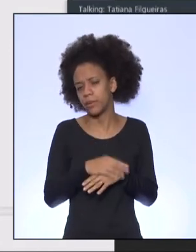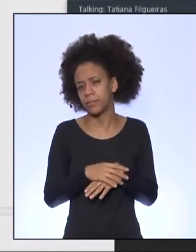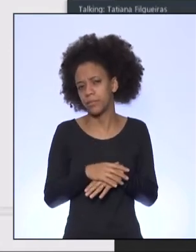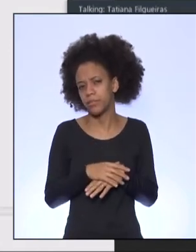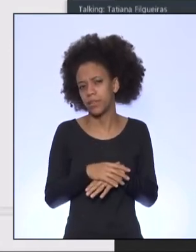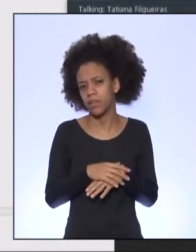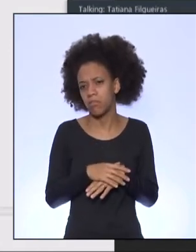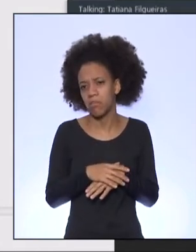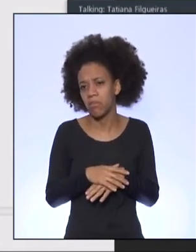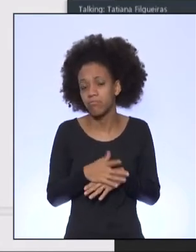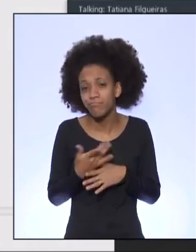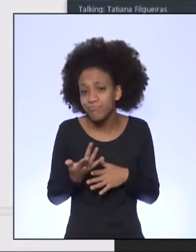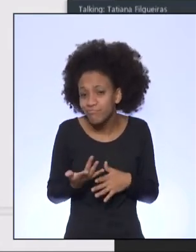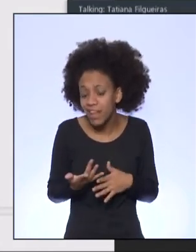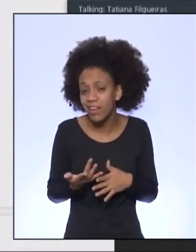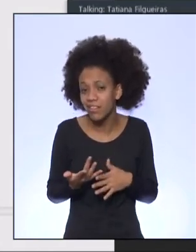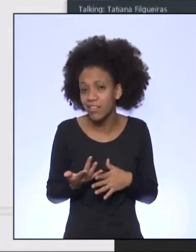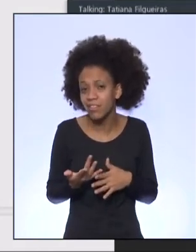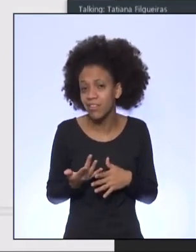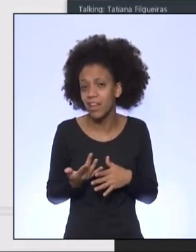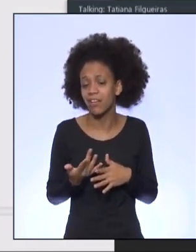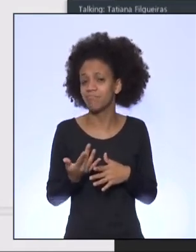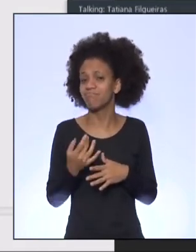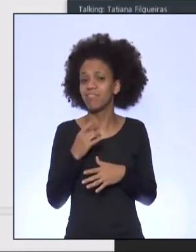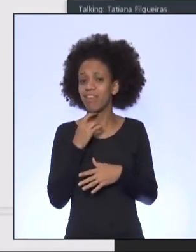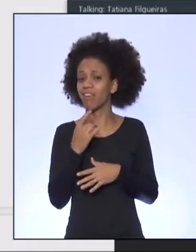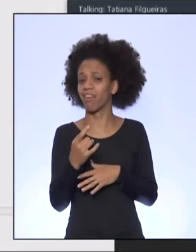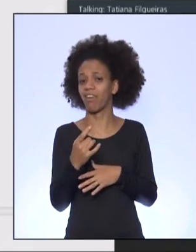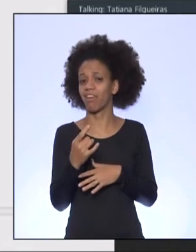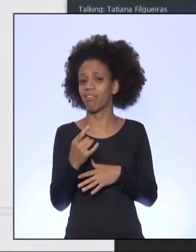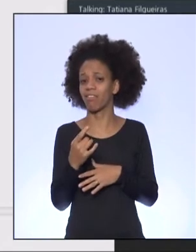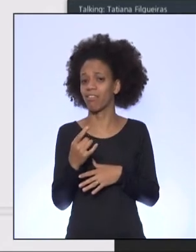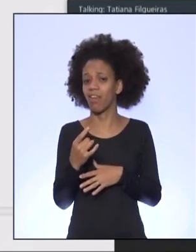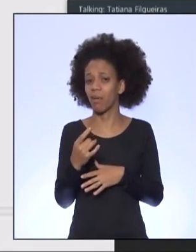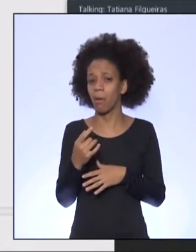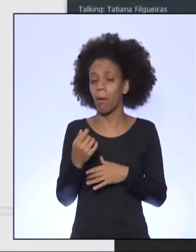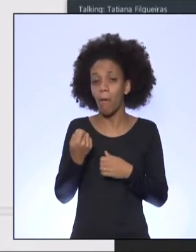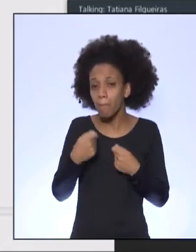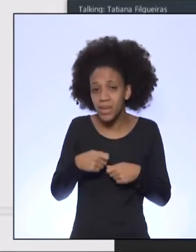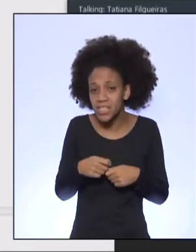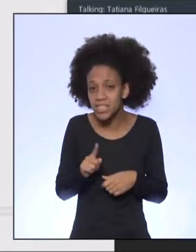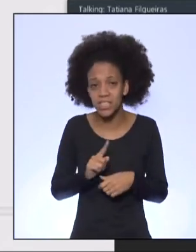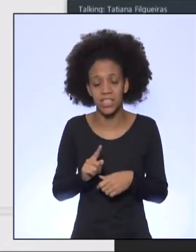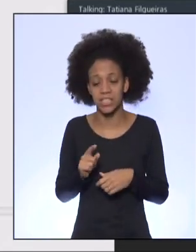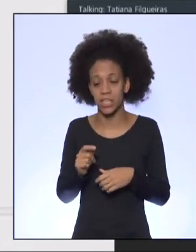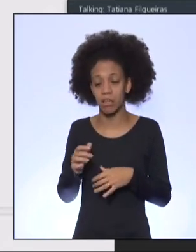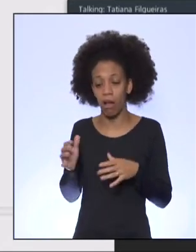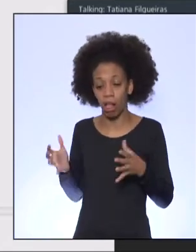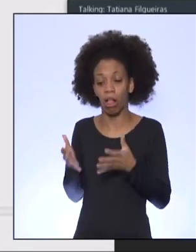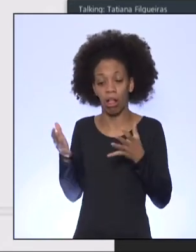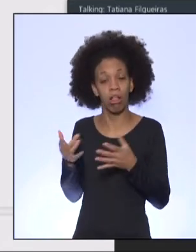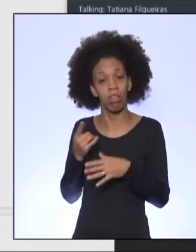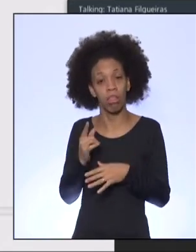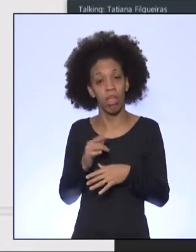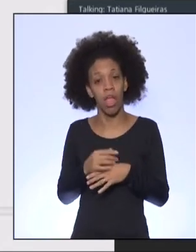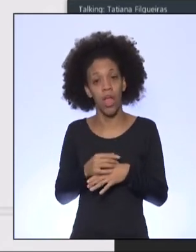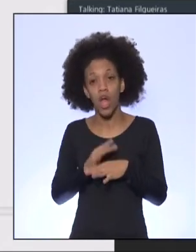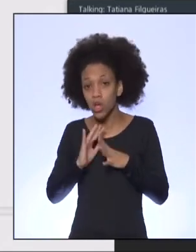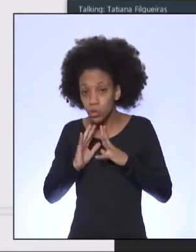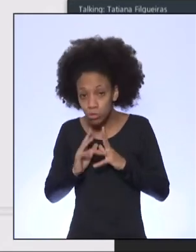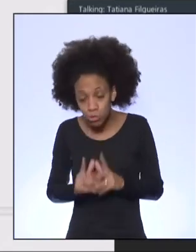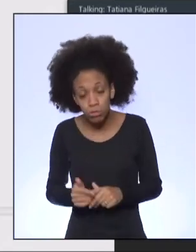alfabetização é importante, né? As pessoas estão convencidas já, felizmente, hoje em dia, de que alfabetizar é